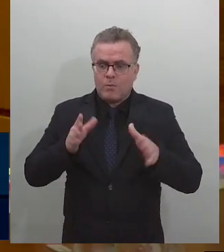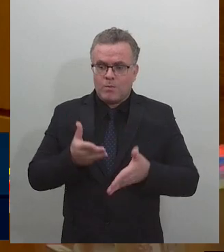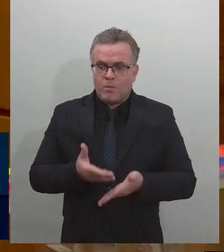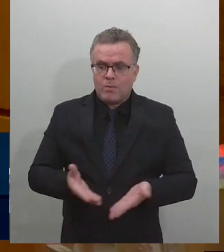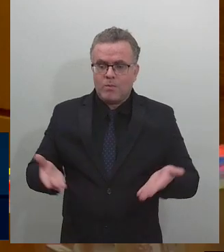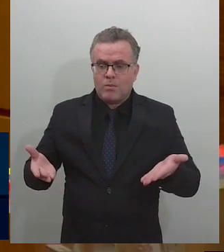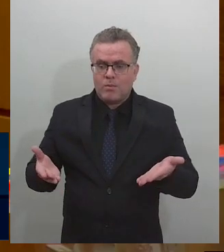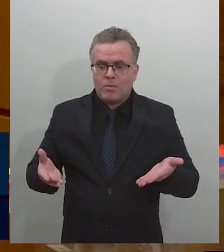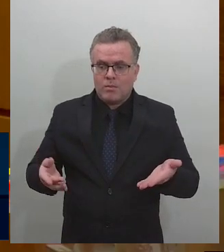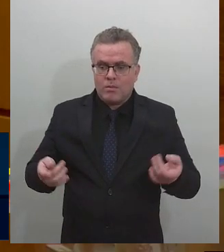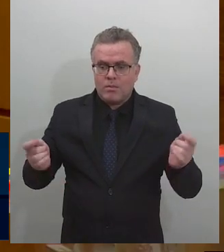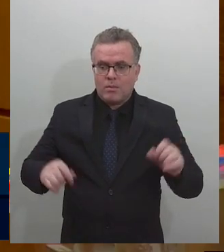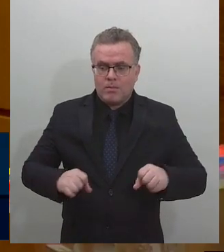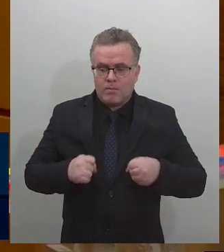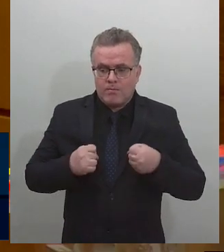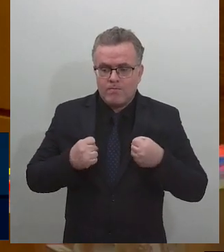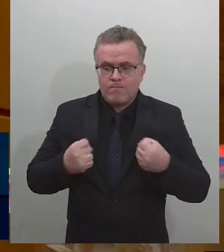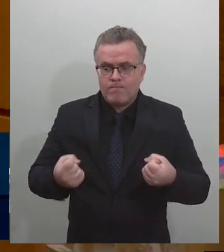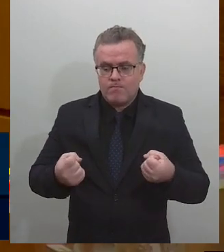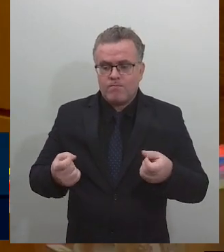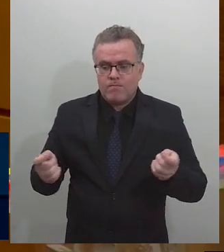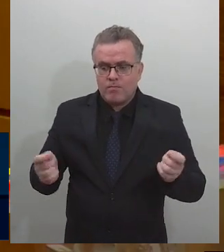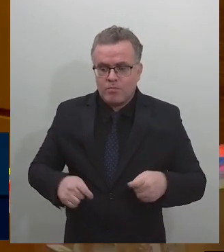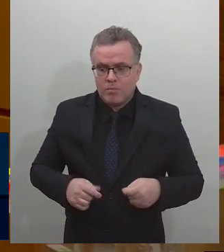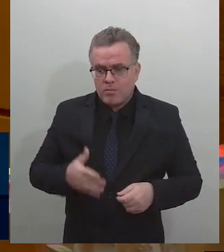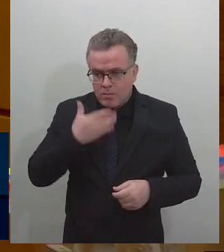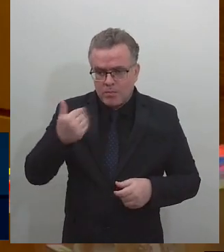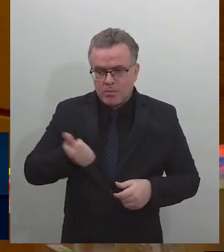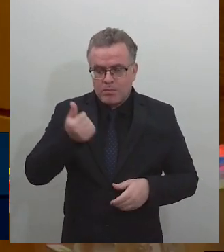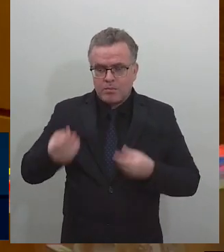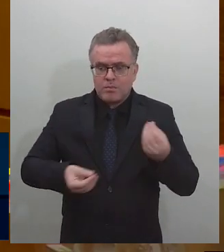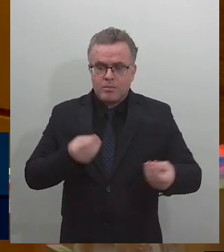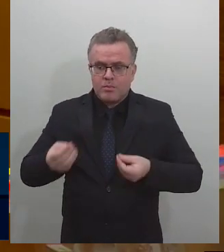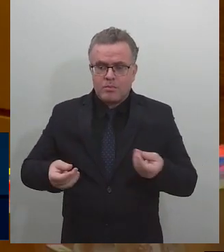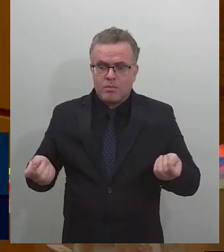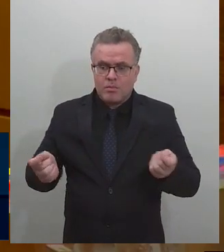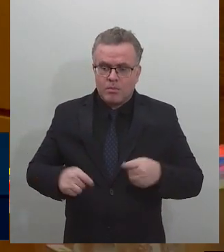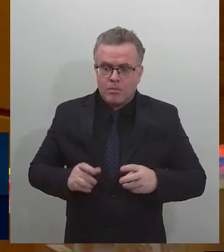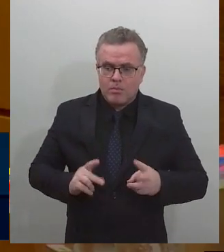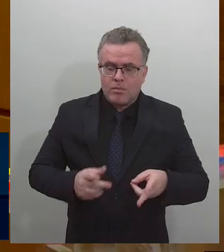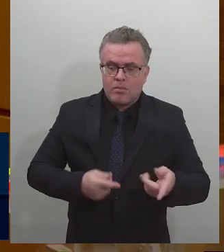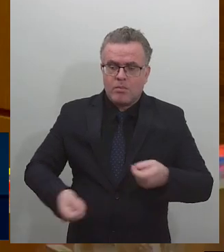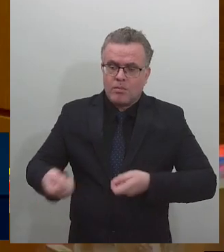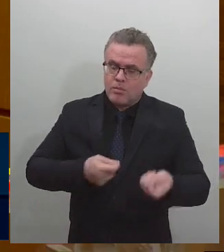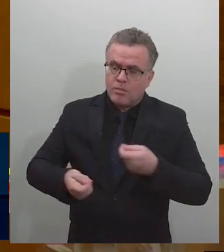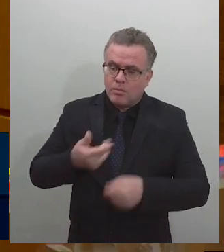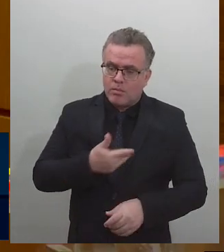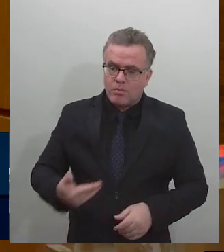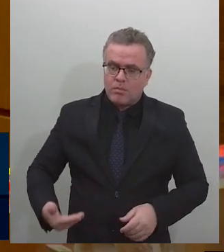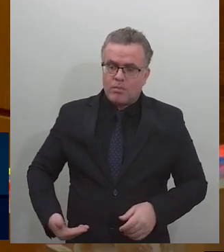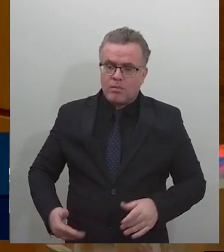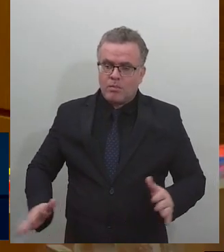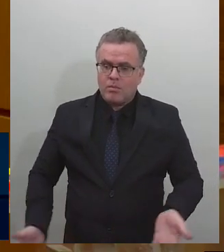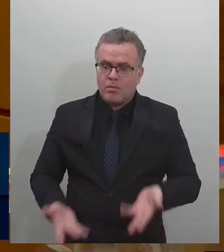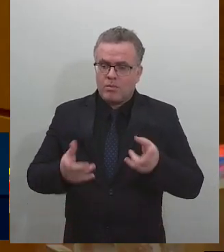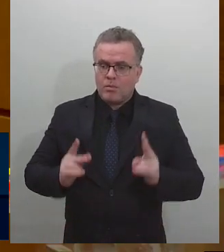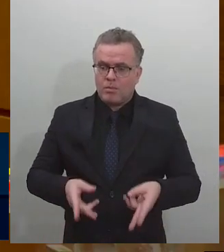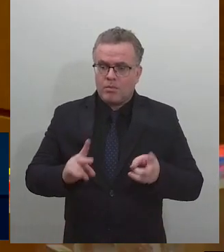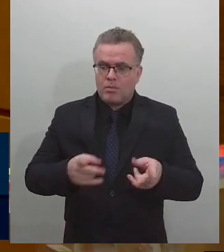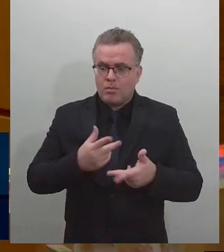melhorar, né, de alguma forma, a administração pública e esses caos que acontecem, né, que Aracaju, quem sabe,